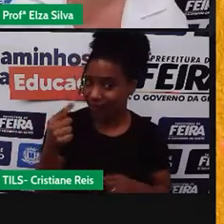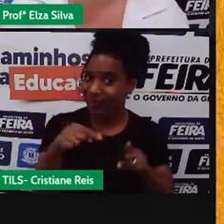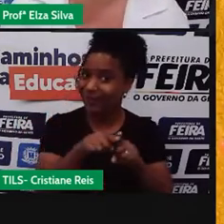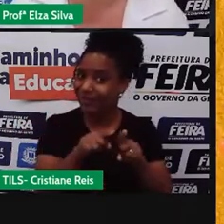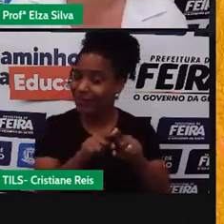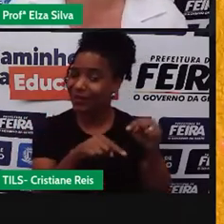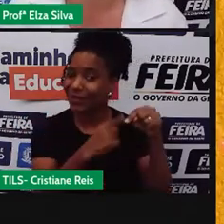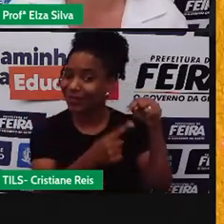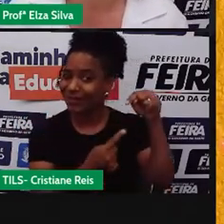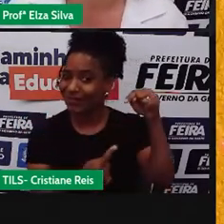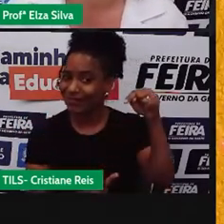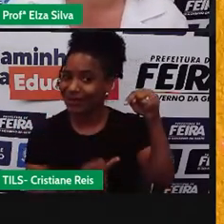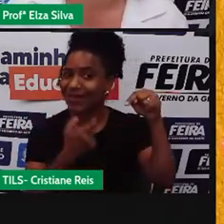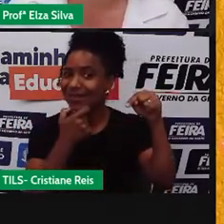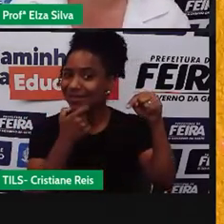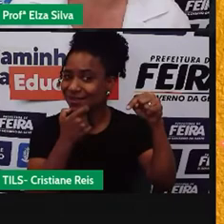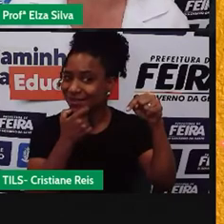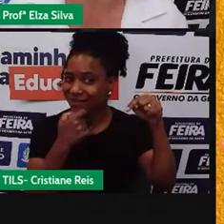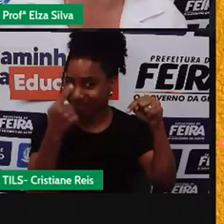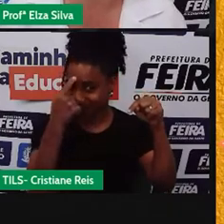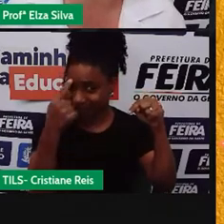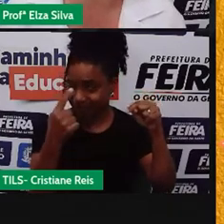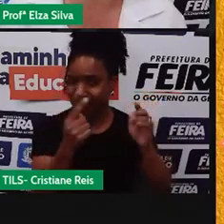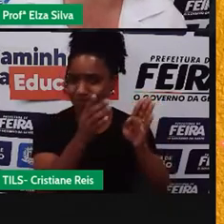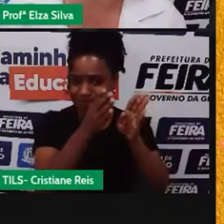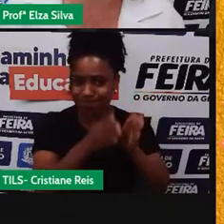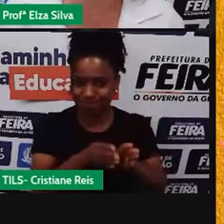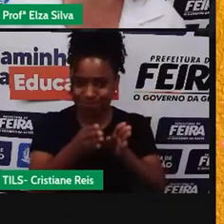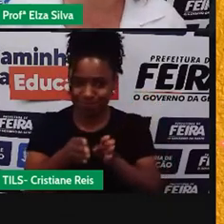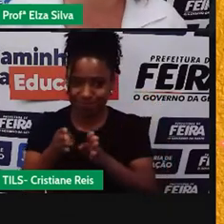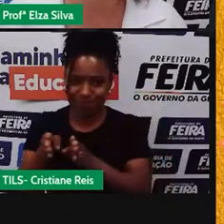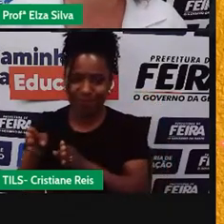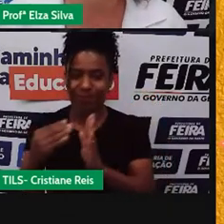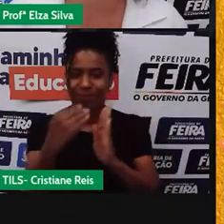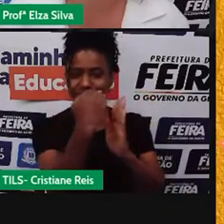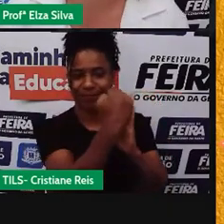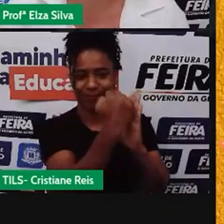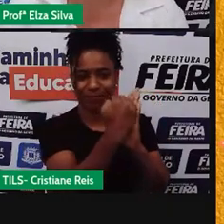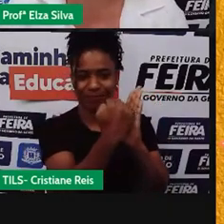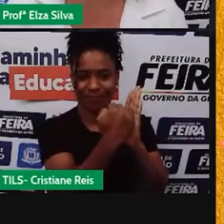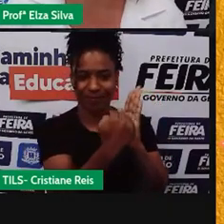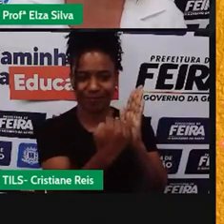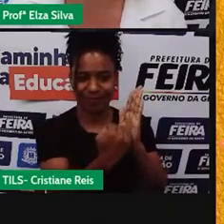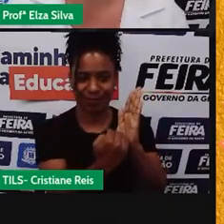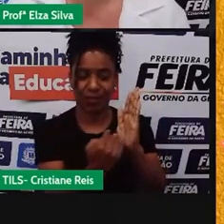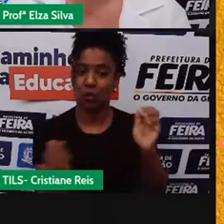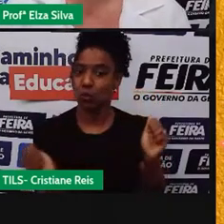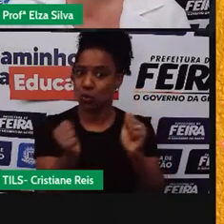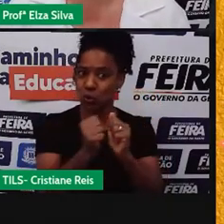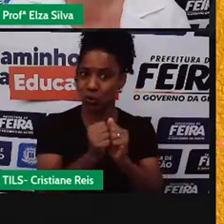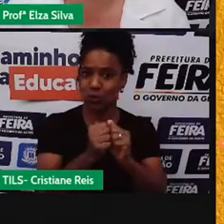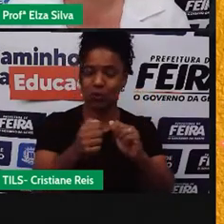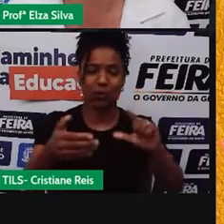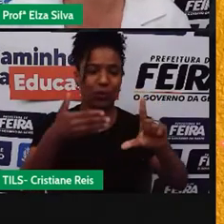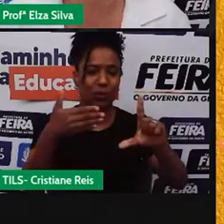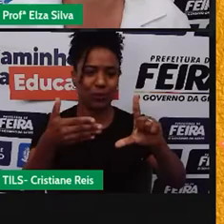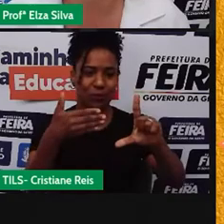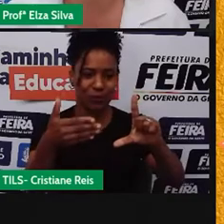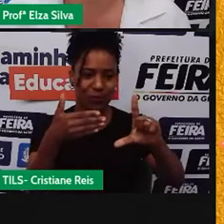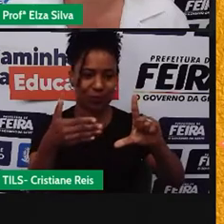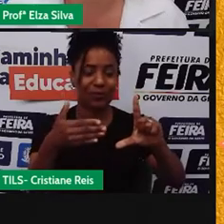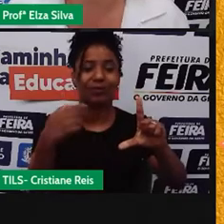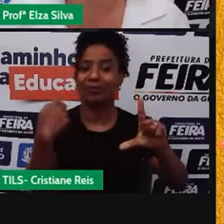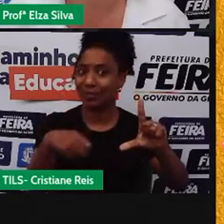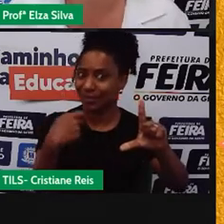seu caderninho? Quando você for realizar atividades de classe junto conosco, Class